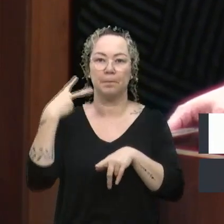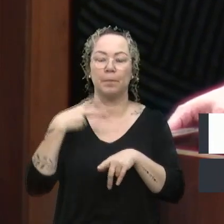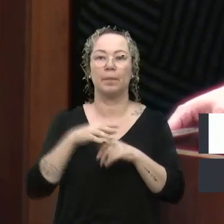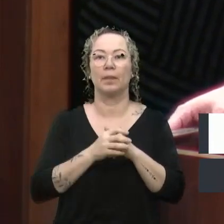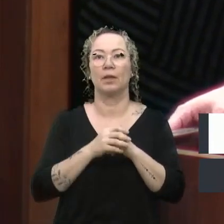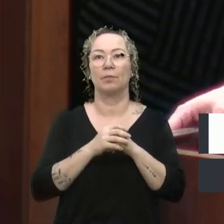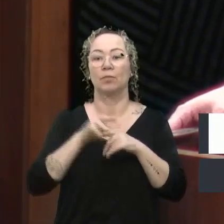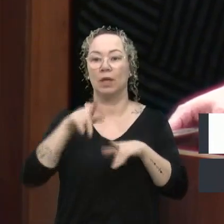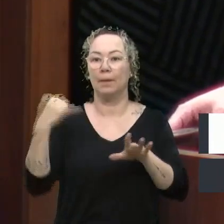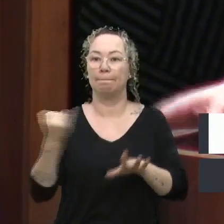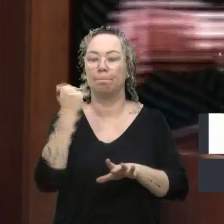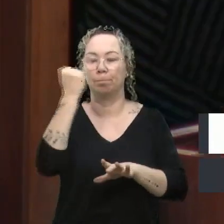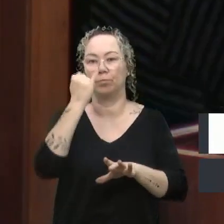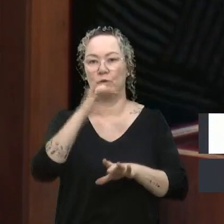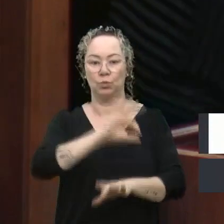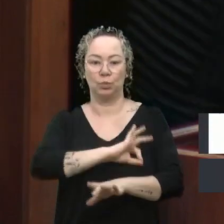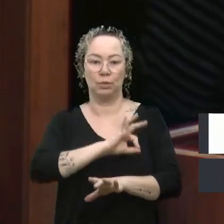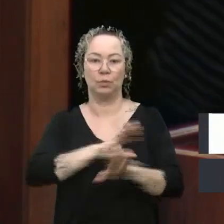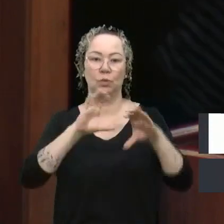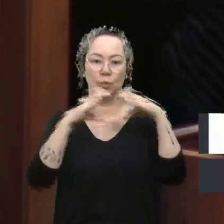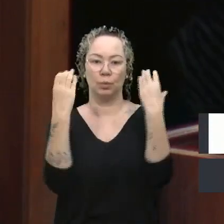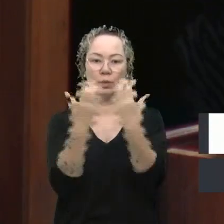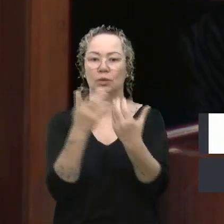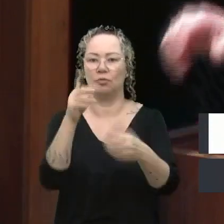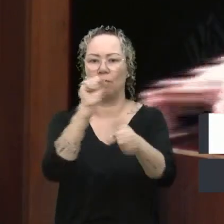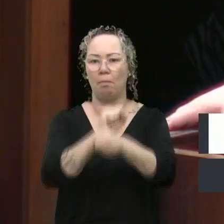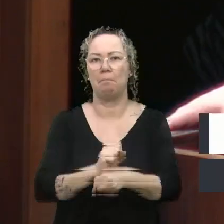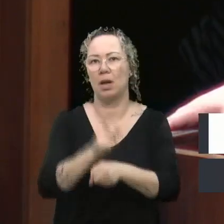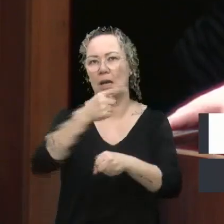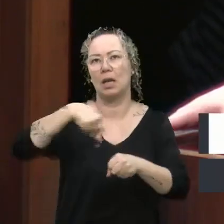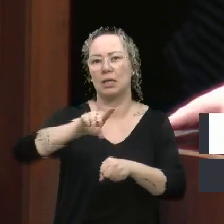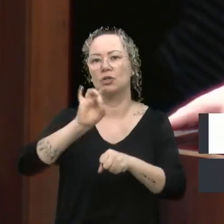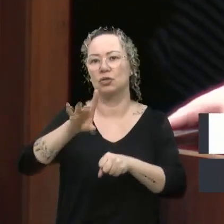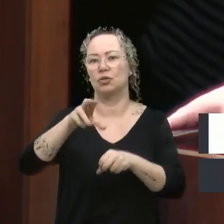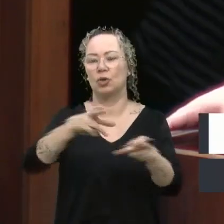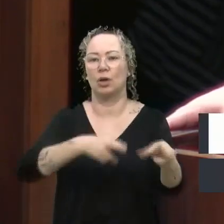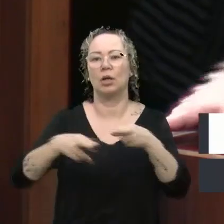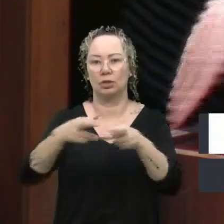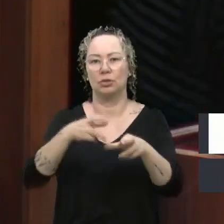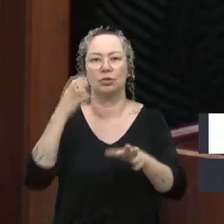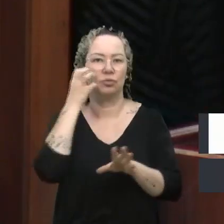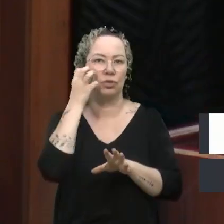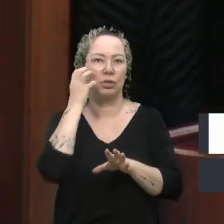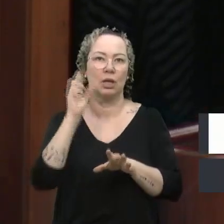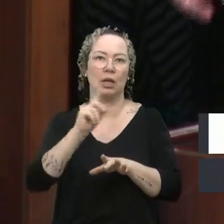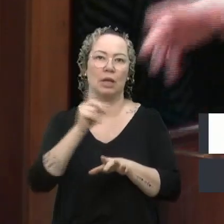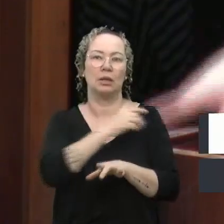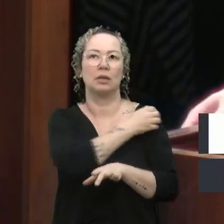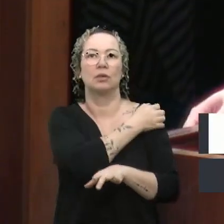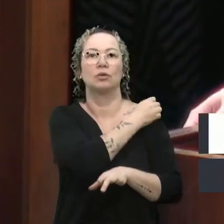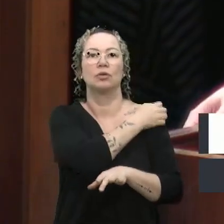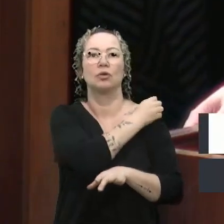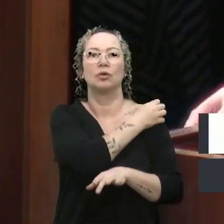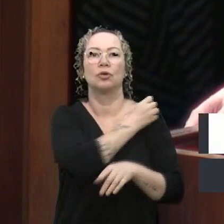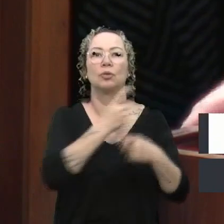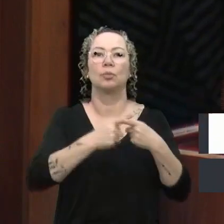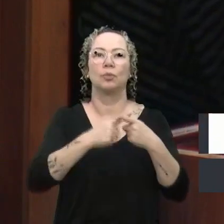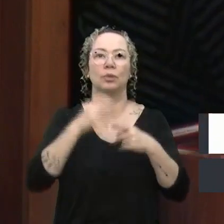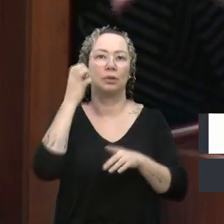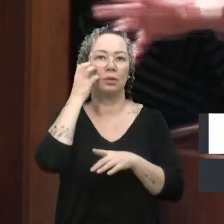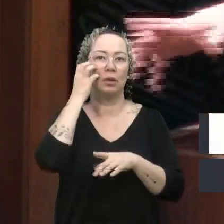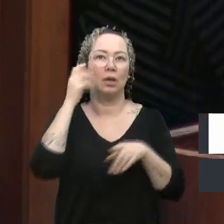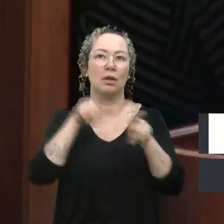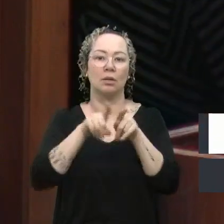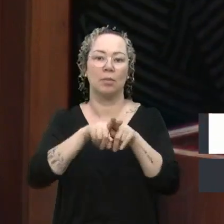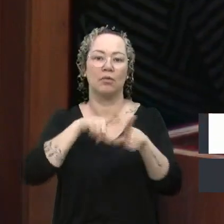bem como que não vai parar por aí, somente na região de Anarrec. Porque Anarrec vai atender também bairro